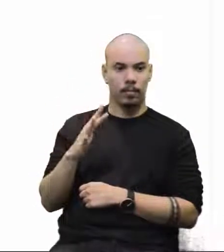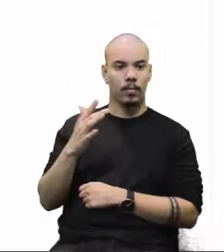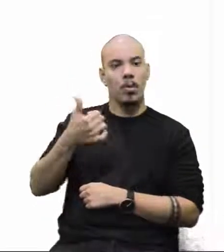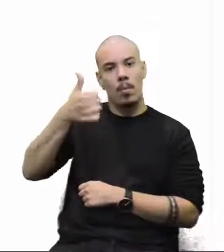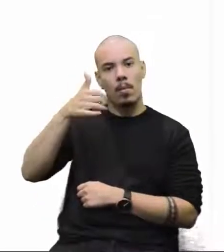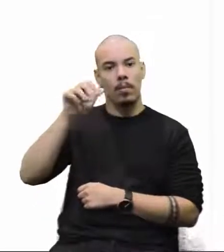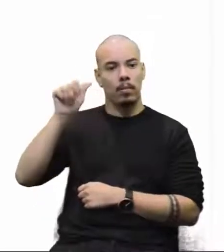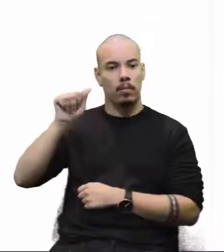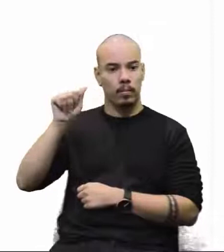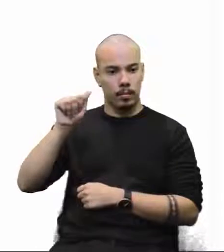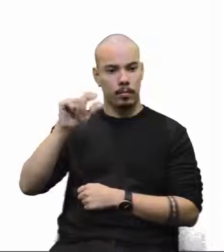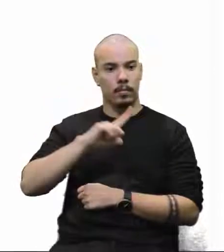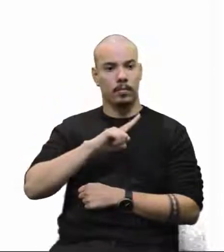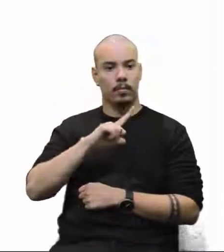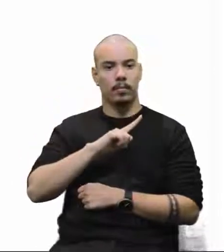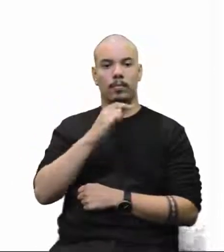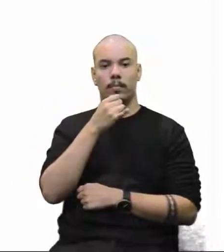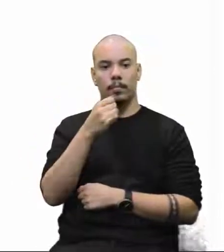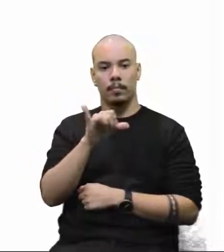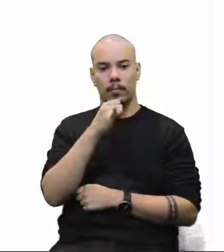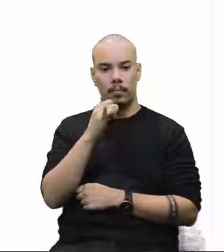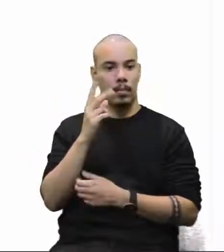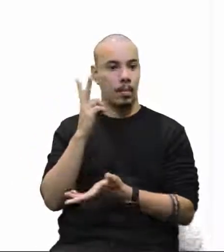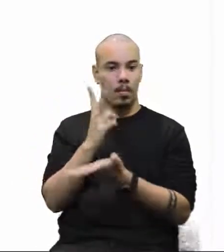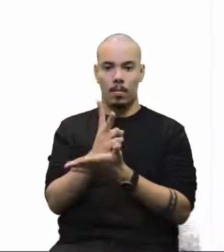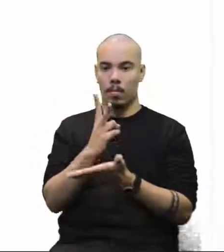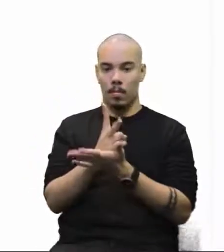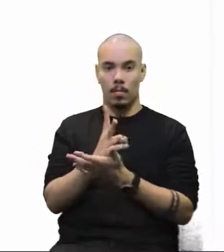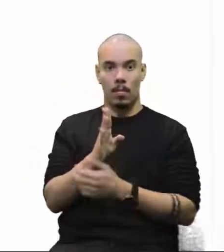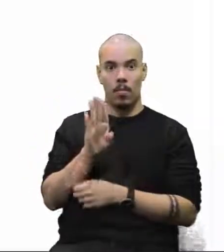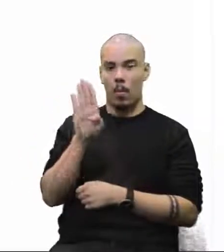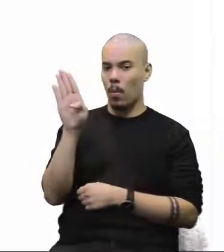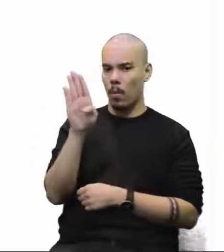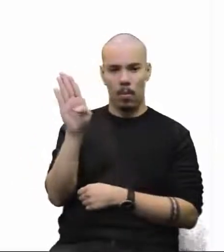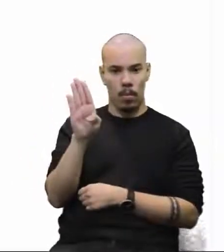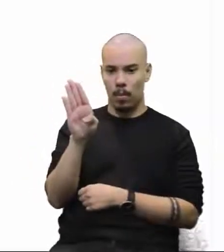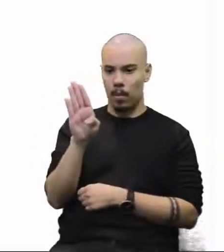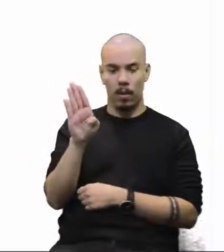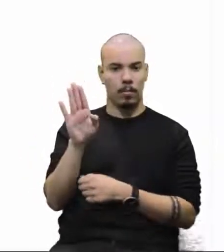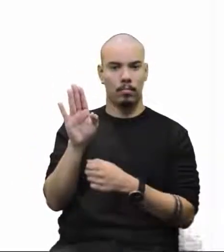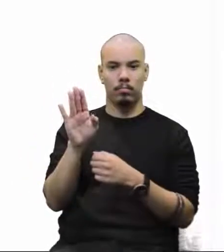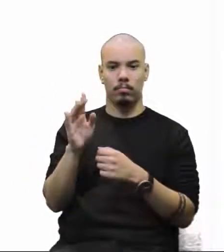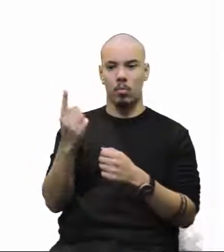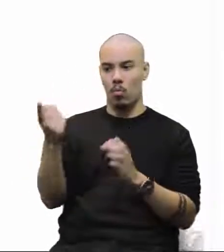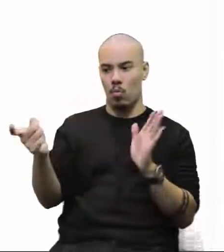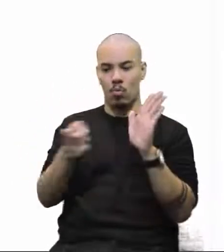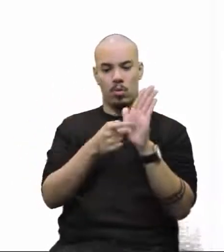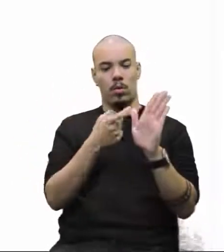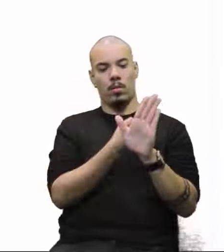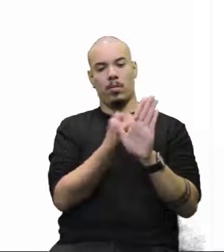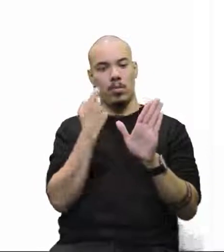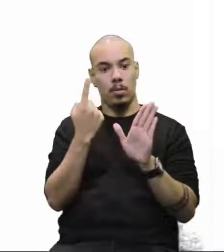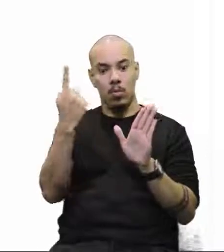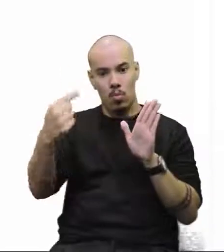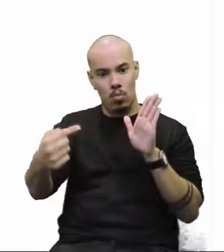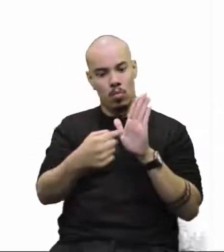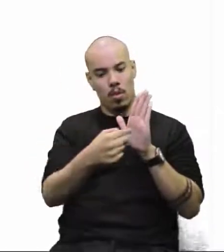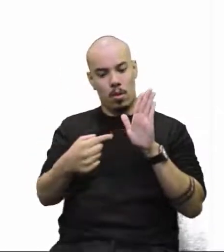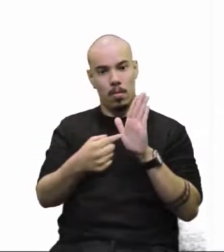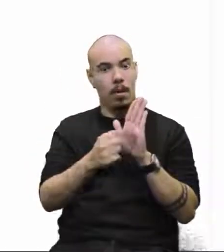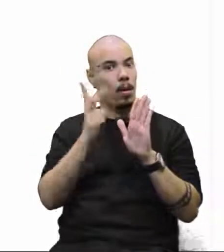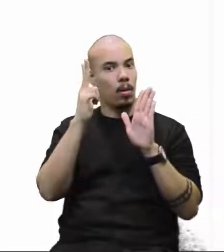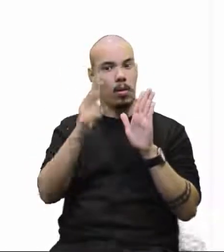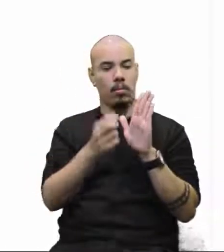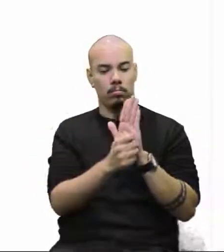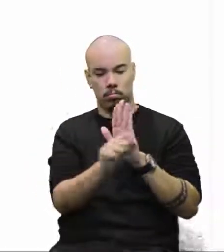aí, temos corrente no mesmo sentido. Em B, saindo, né? Sentidos opostos. Saindo na direção da pessoa, em B,